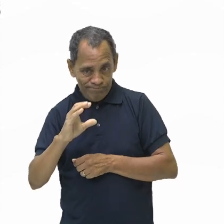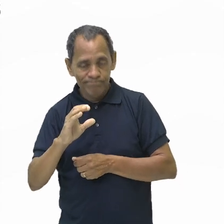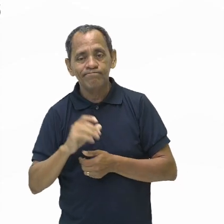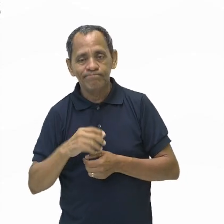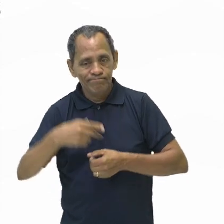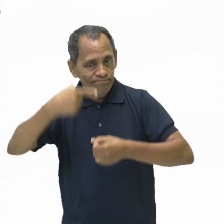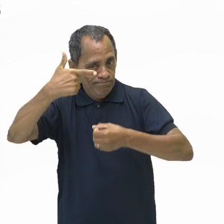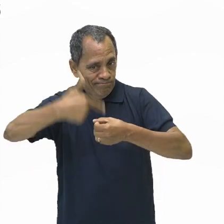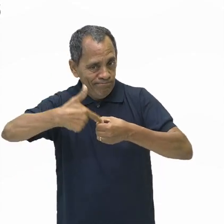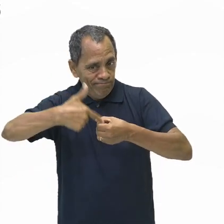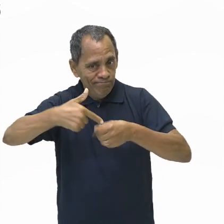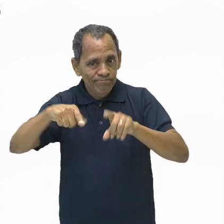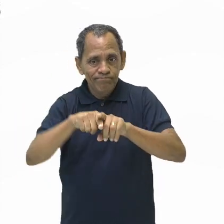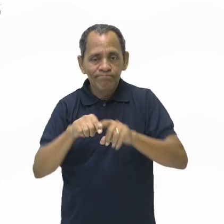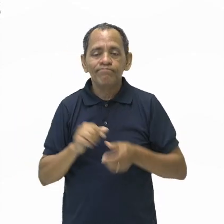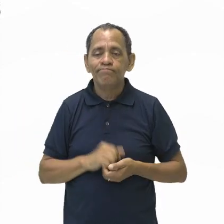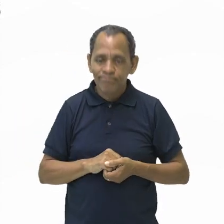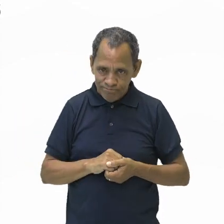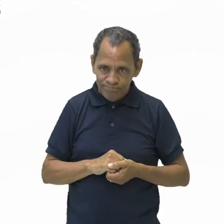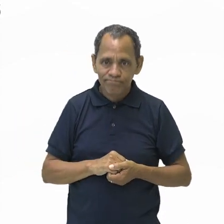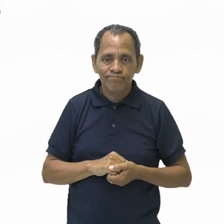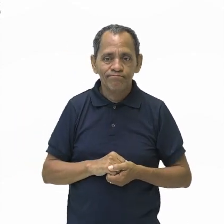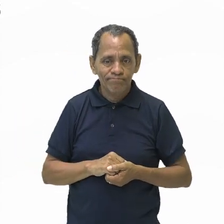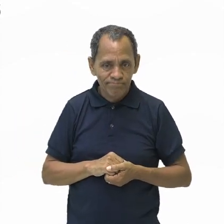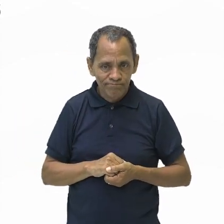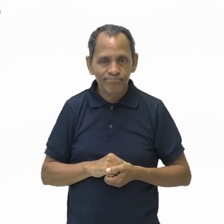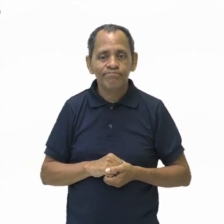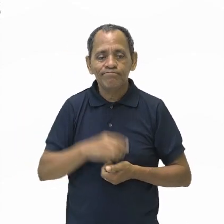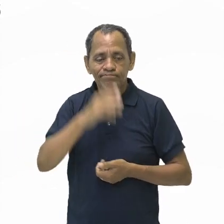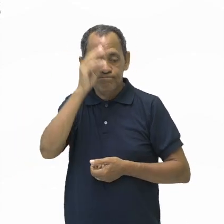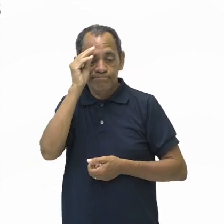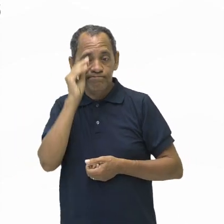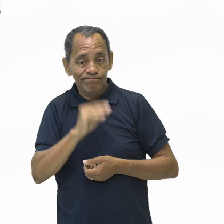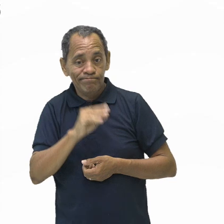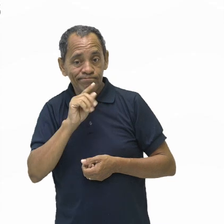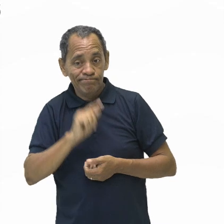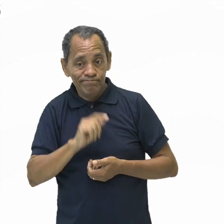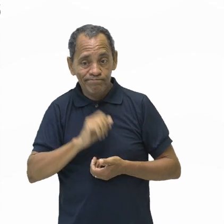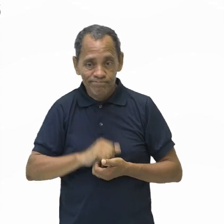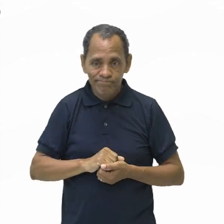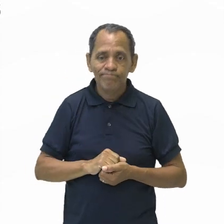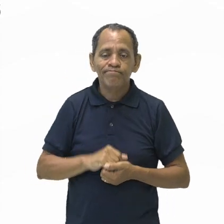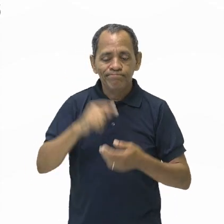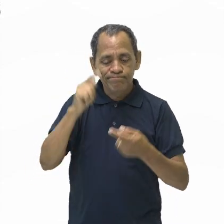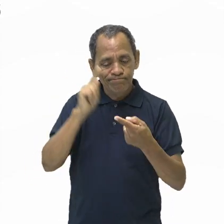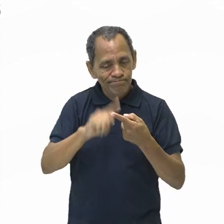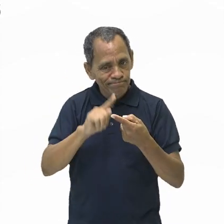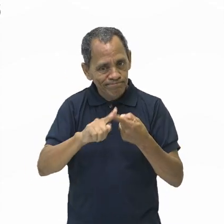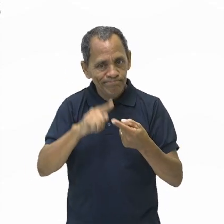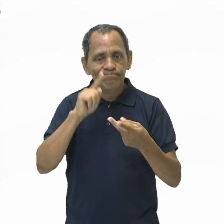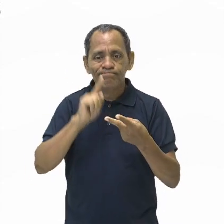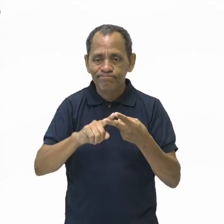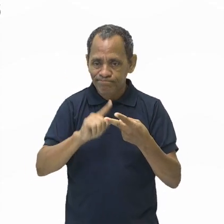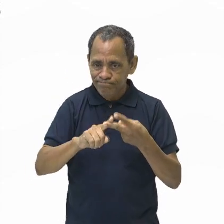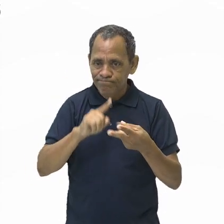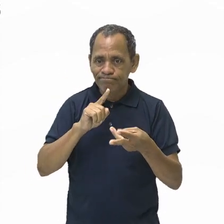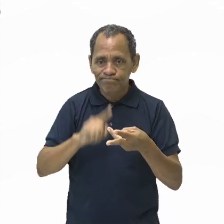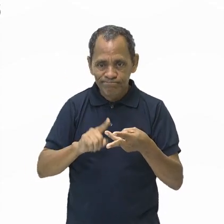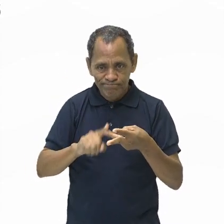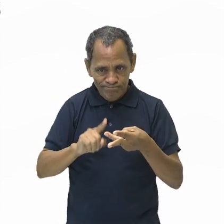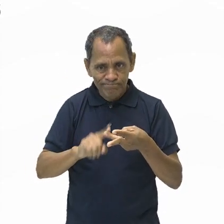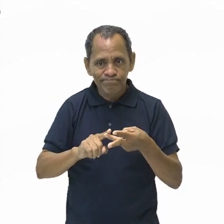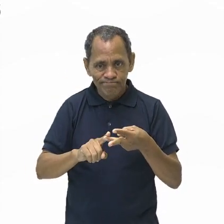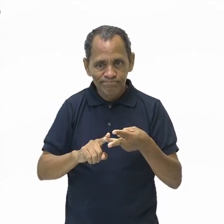de vazamento de combustíveis, óleos e graxas, como benzeno, tolueno e xileno, porque aqui nós